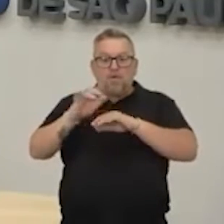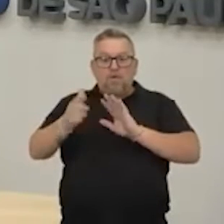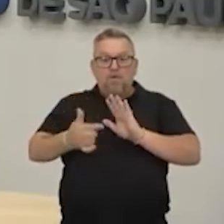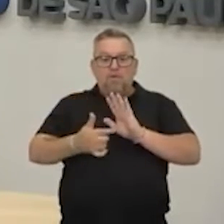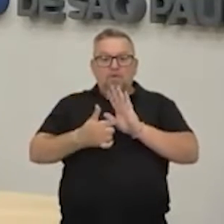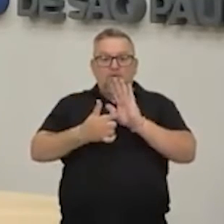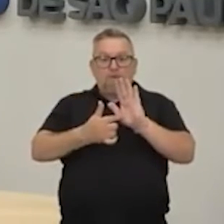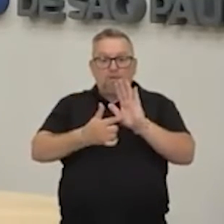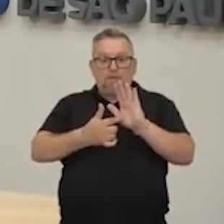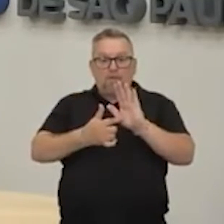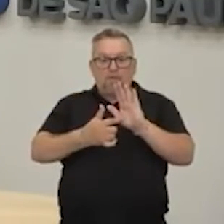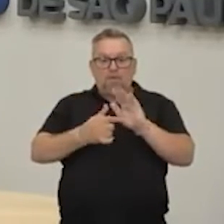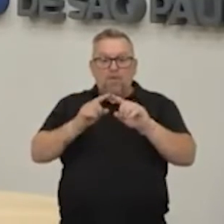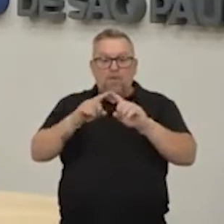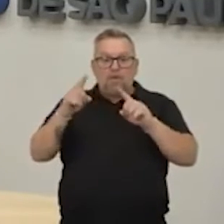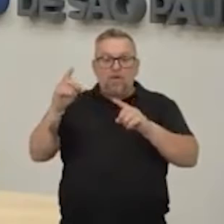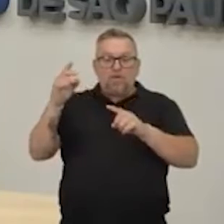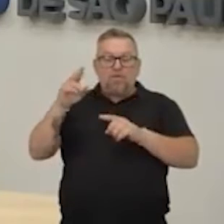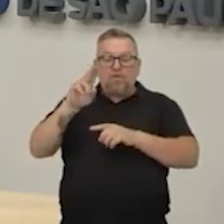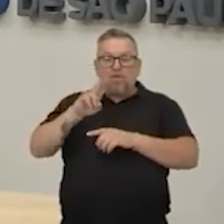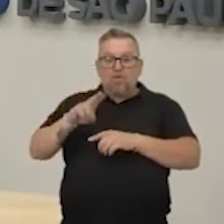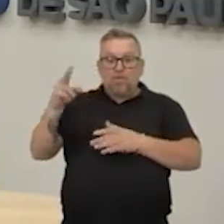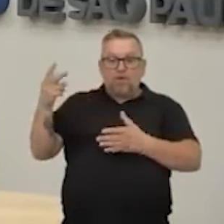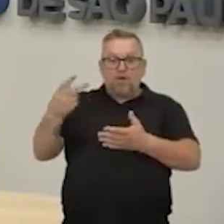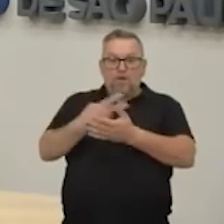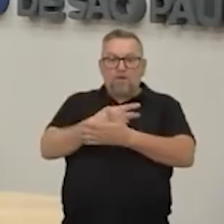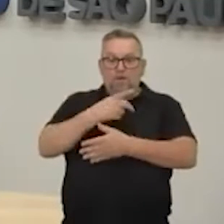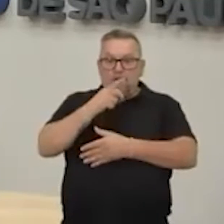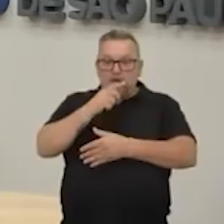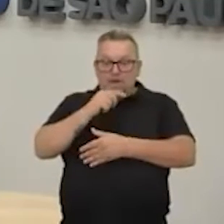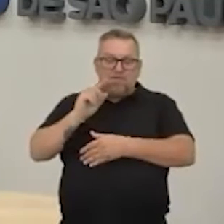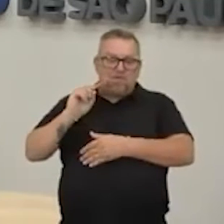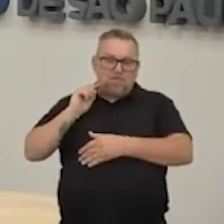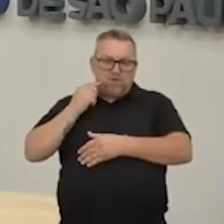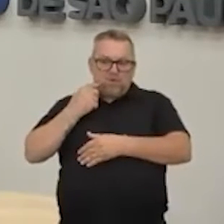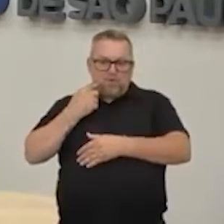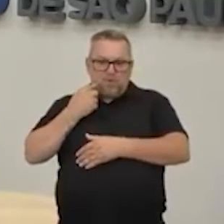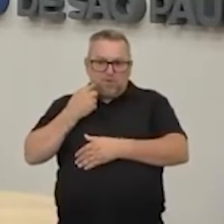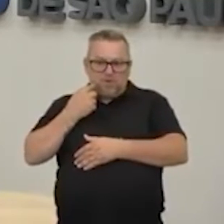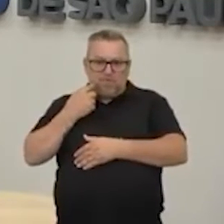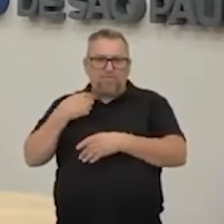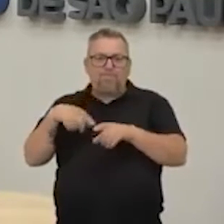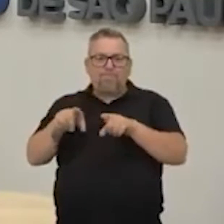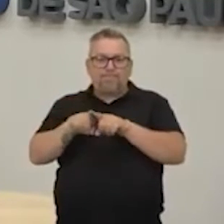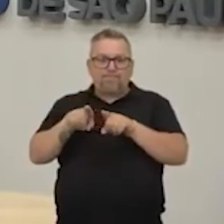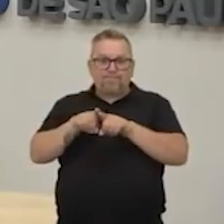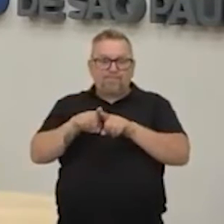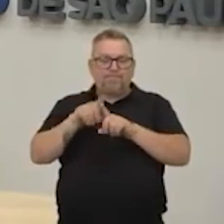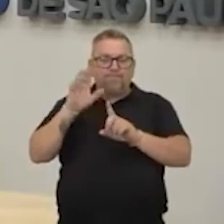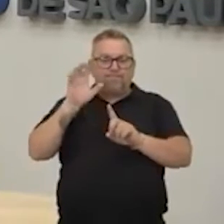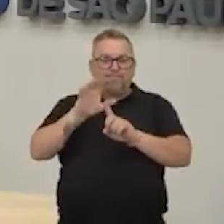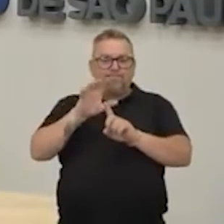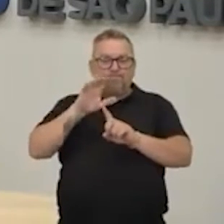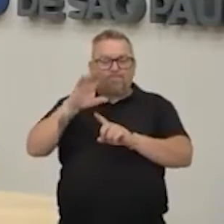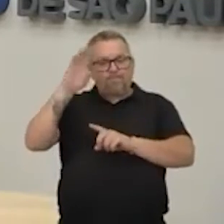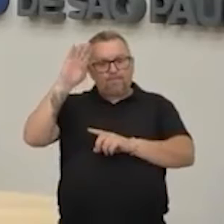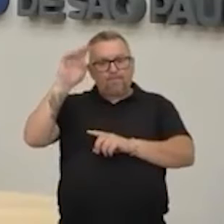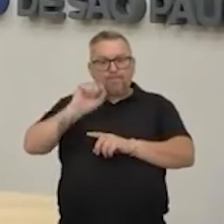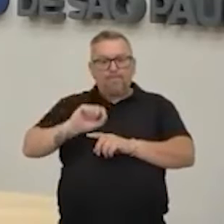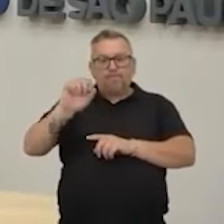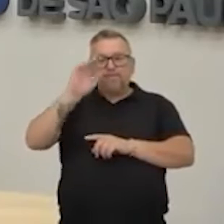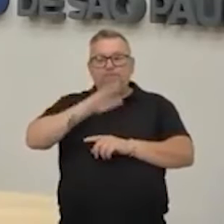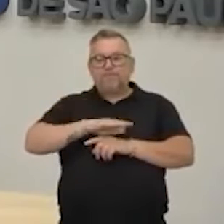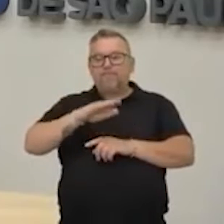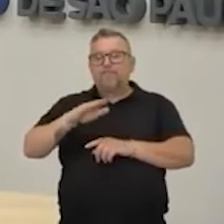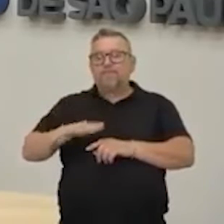aparecem, né, com o mau uso da água, né? Água suja, né, que acaba aí afetando aí principalmente as